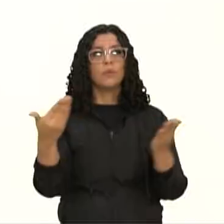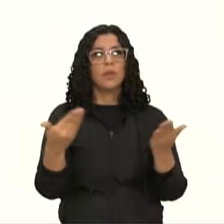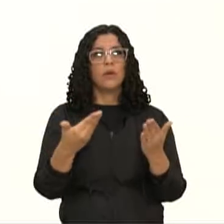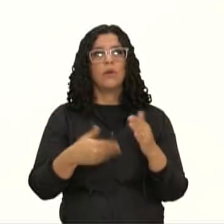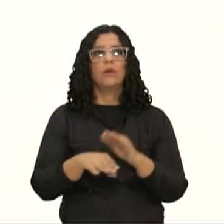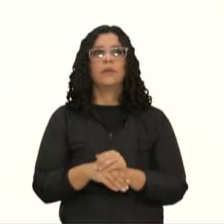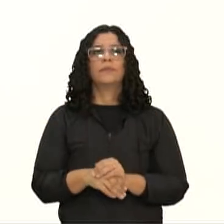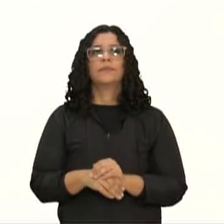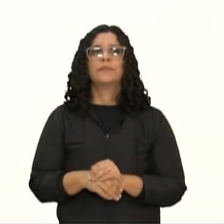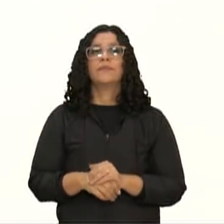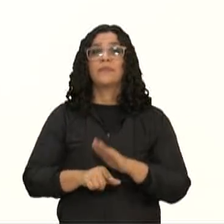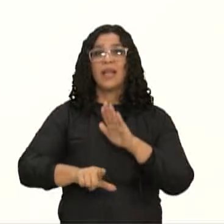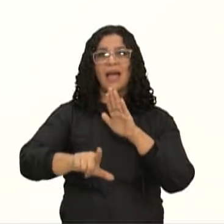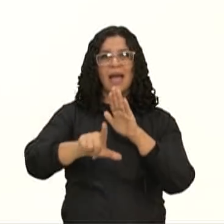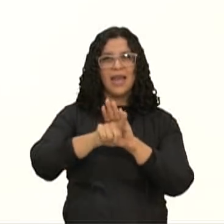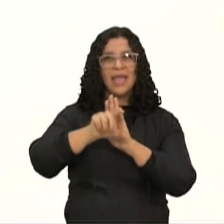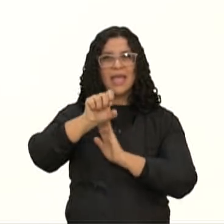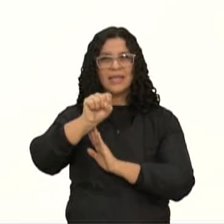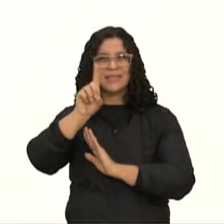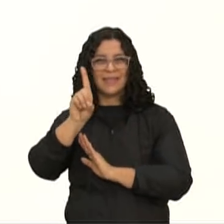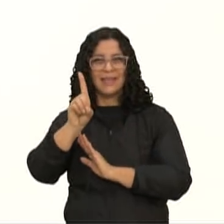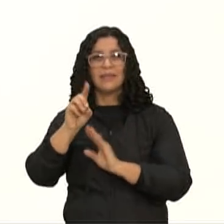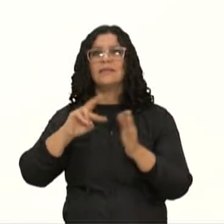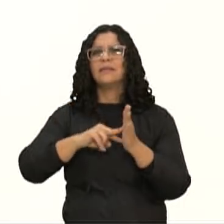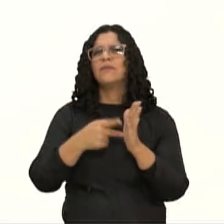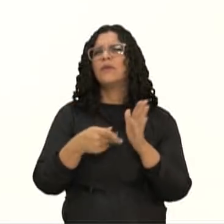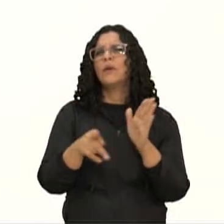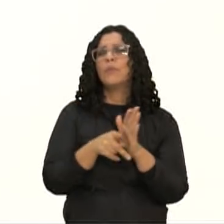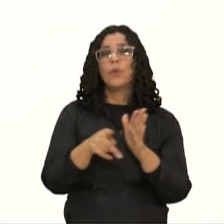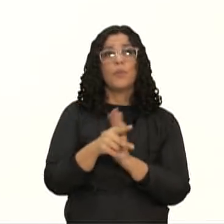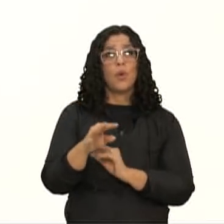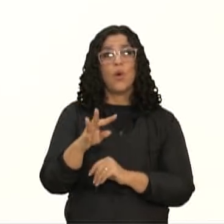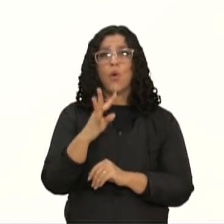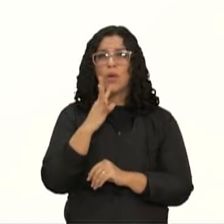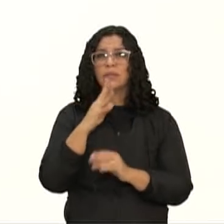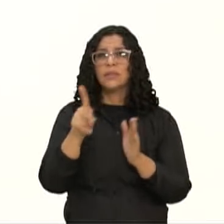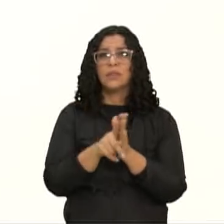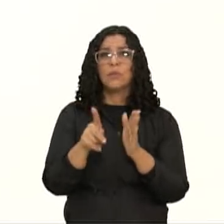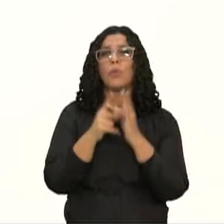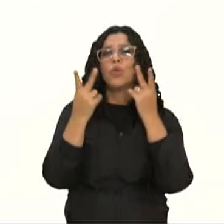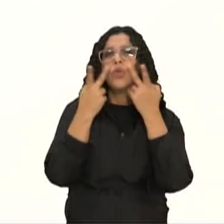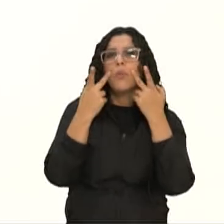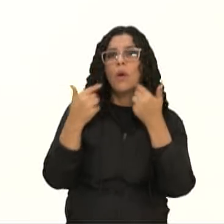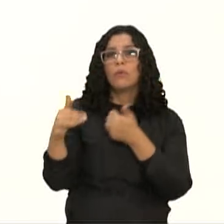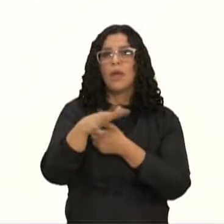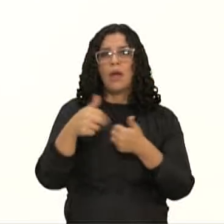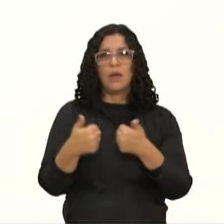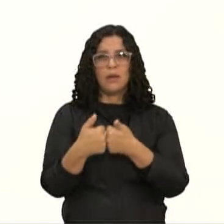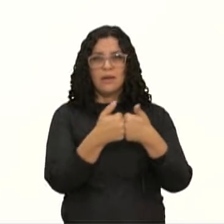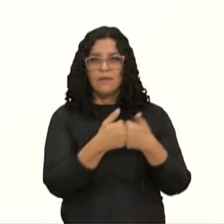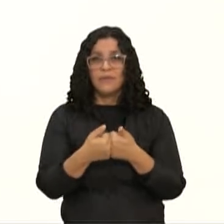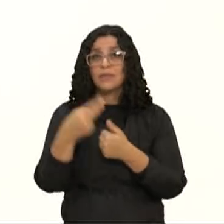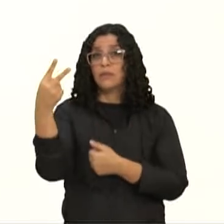pegar como referência? A lei de Snell-Descartes, que também é conhecida comumente no meio físico como sendo a segunda lei